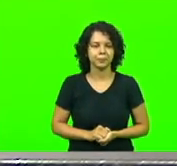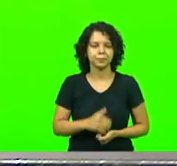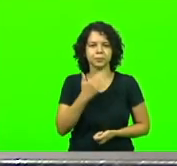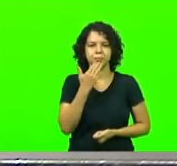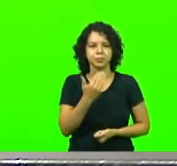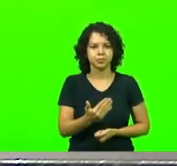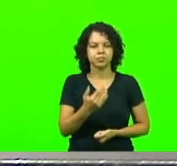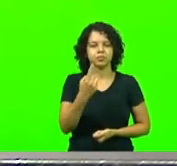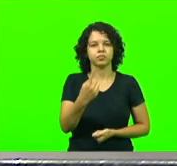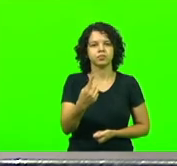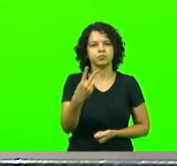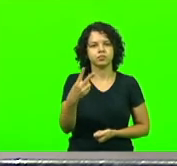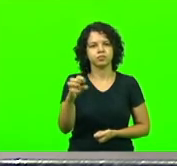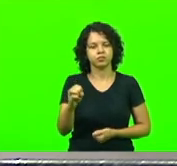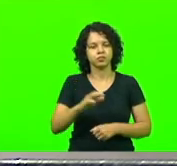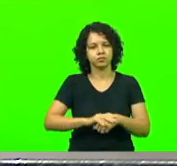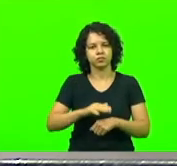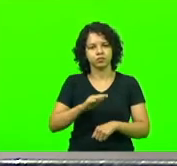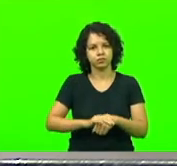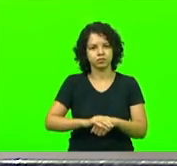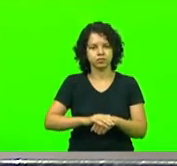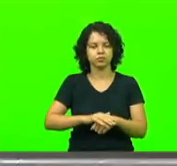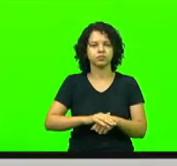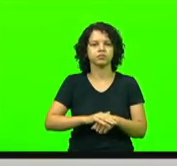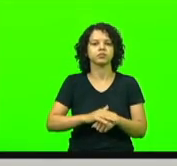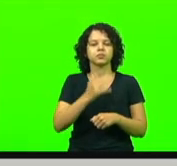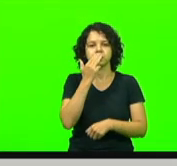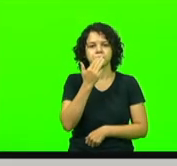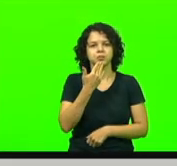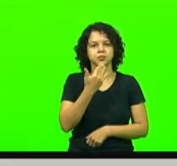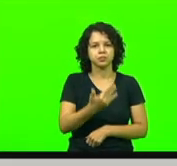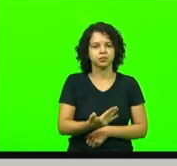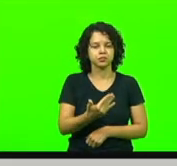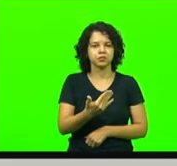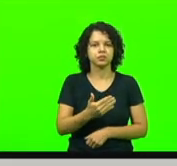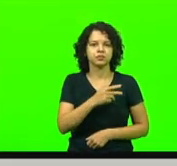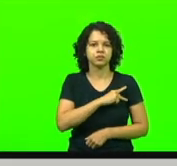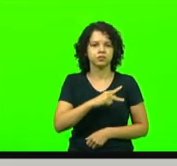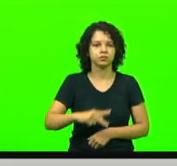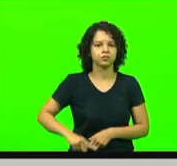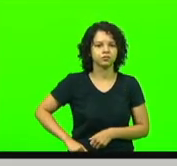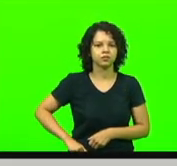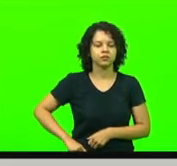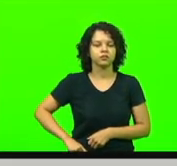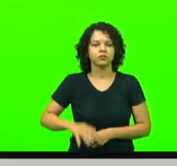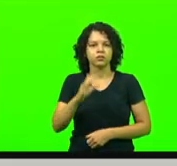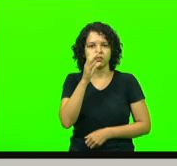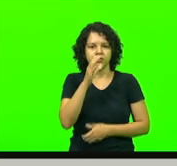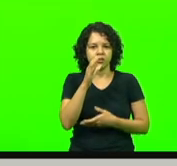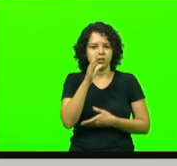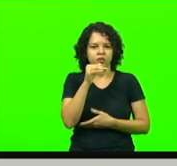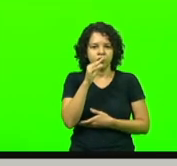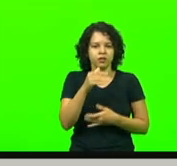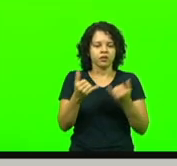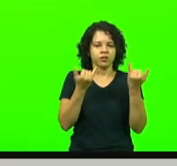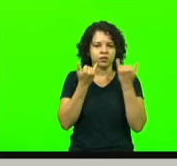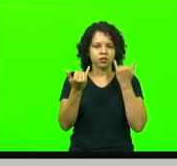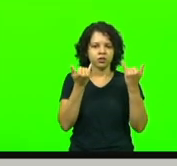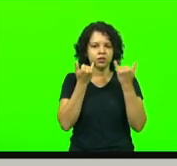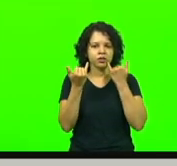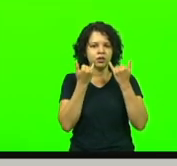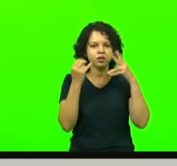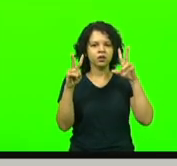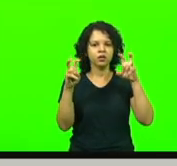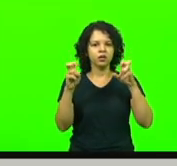Requerimento 120, deputado Sérgio Mota, solicitando ao presidente da Casa informações acerca das